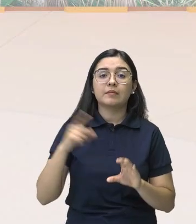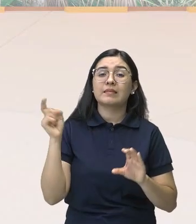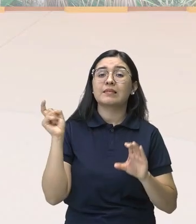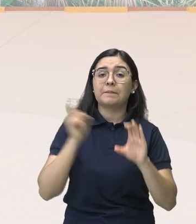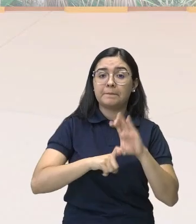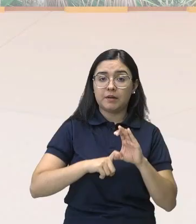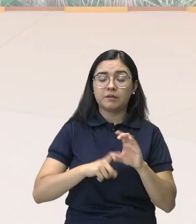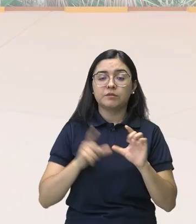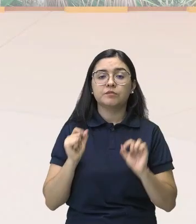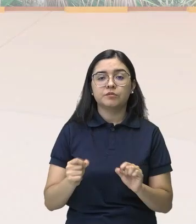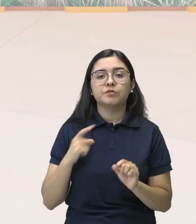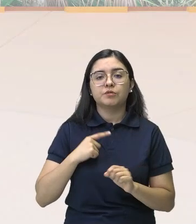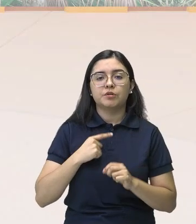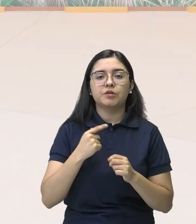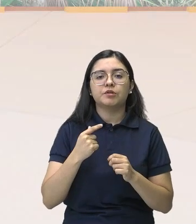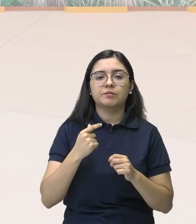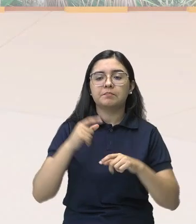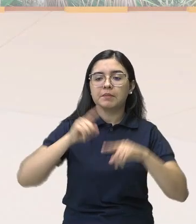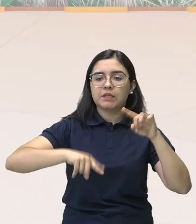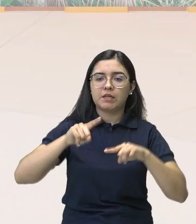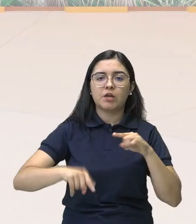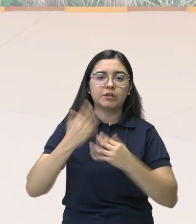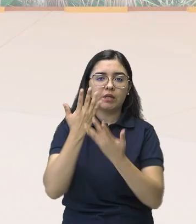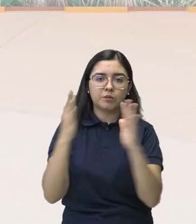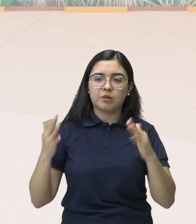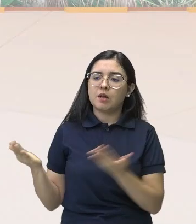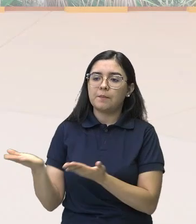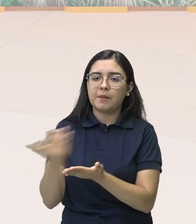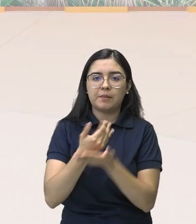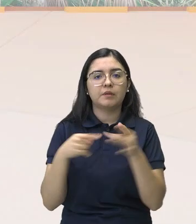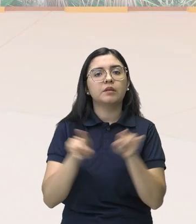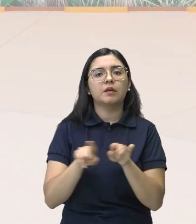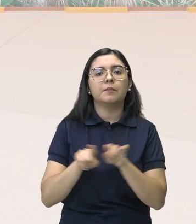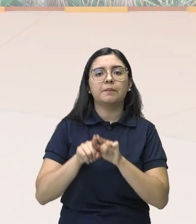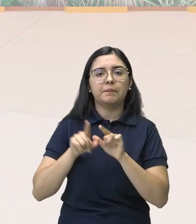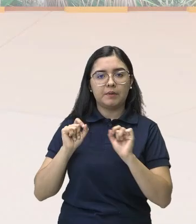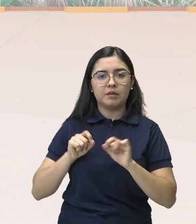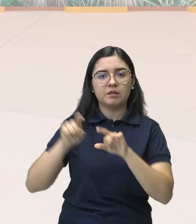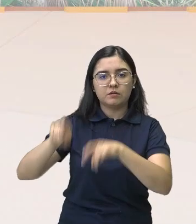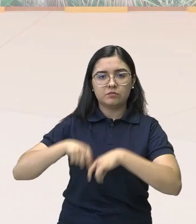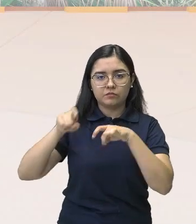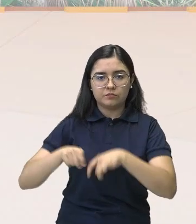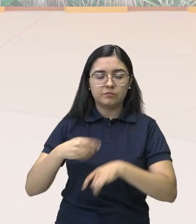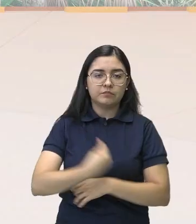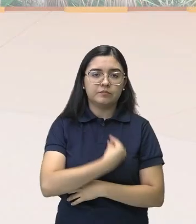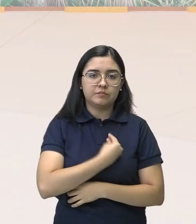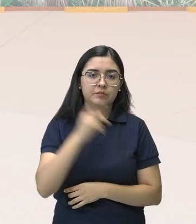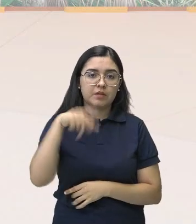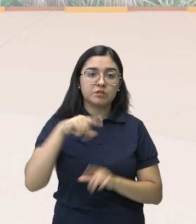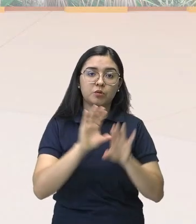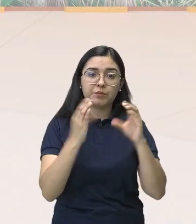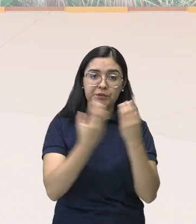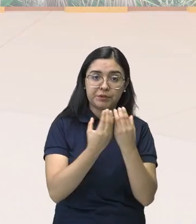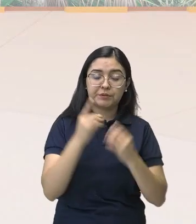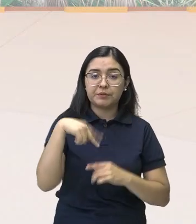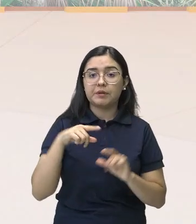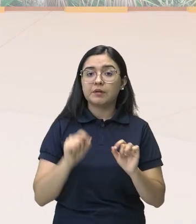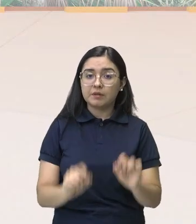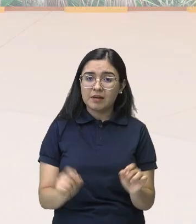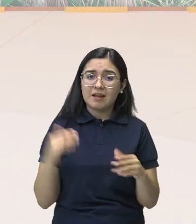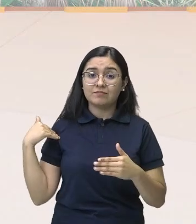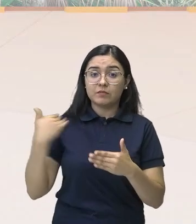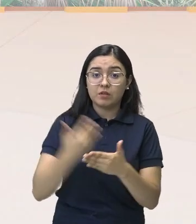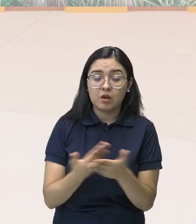dependem da coleta de recursos naturais e da agricultura de subsistência, essas comunidades